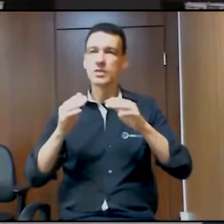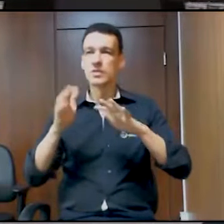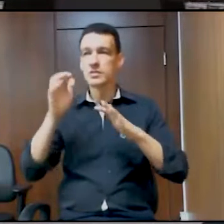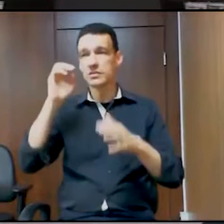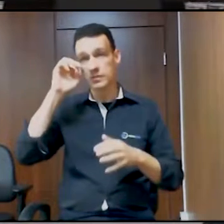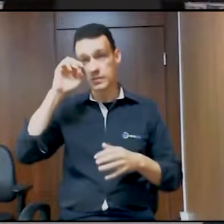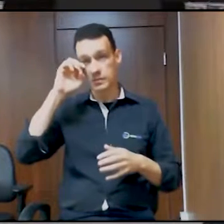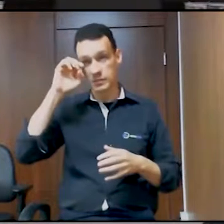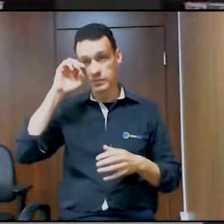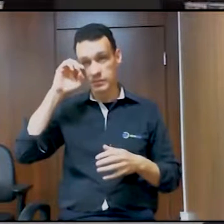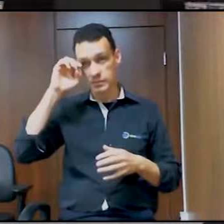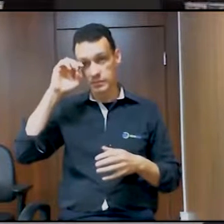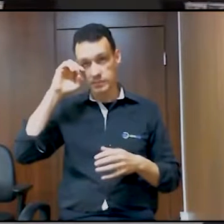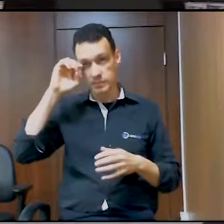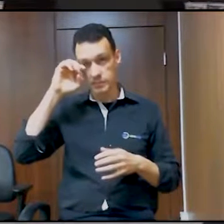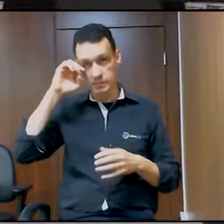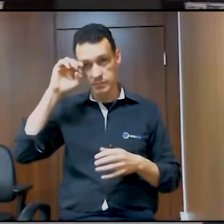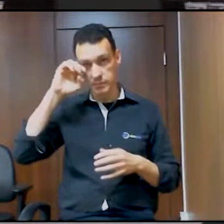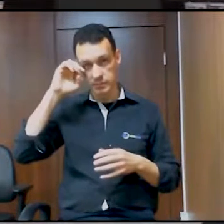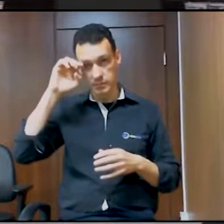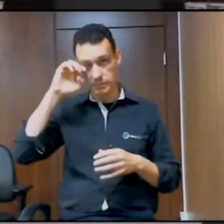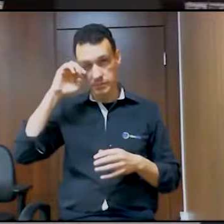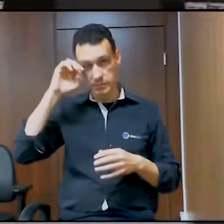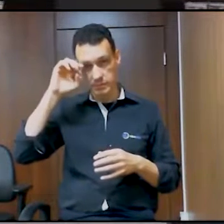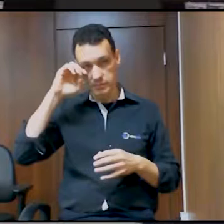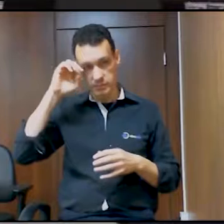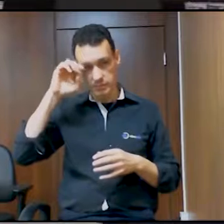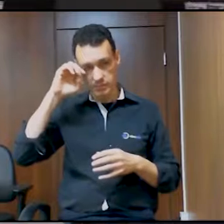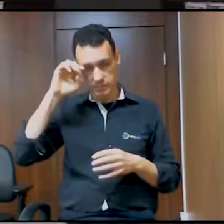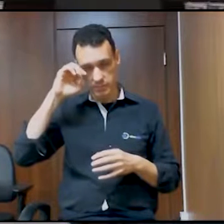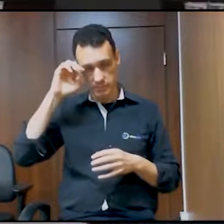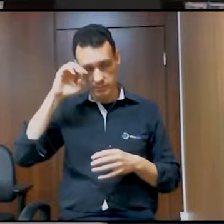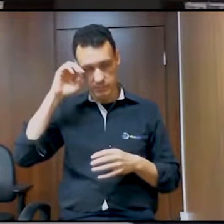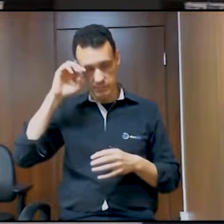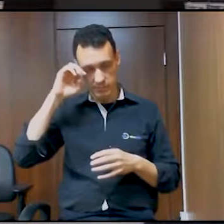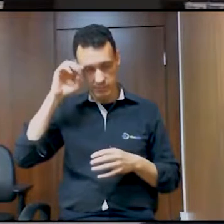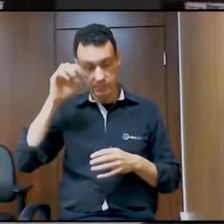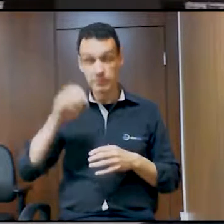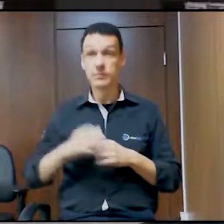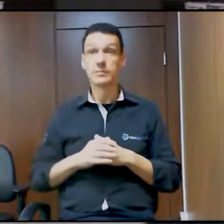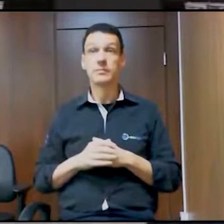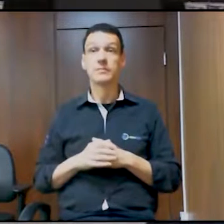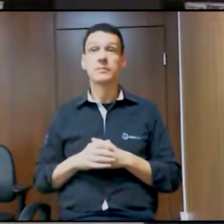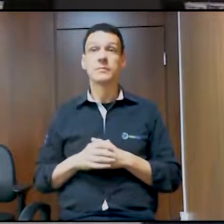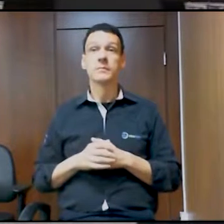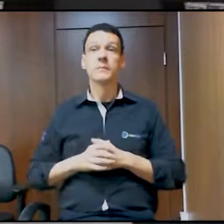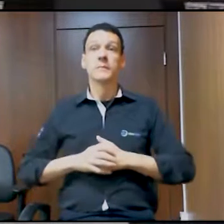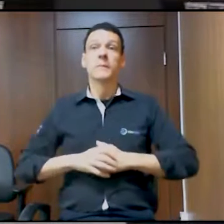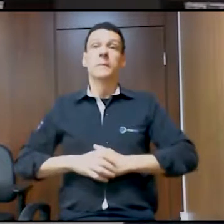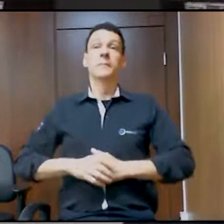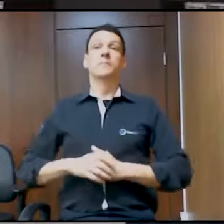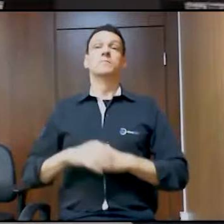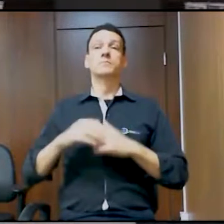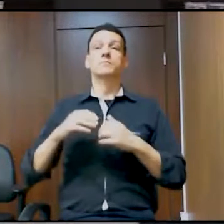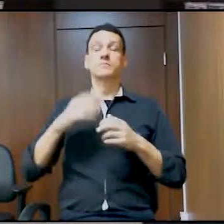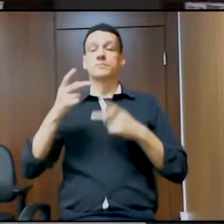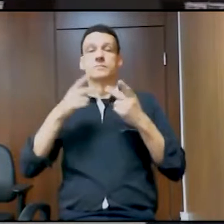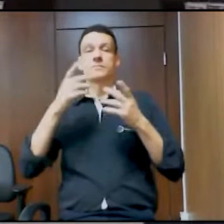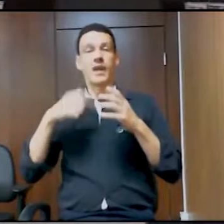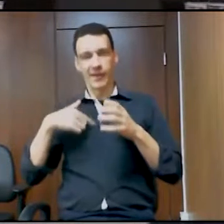Não. Desculpa. Estava pensando alto aqui. Tudo bem, desculpa. Nós que estava nesse grupo.